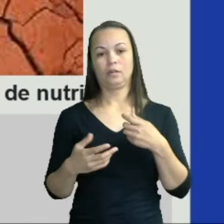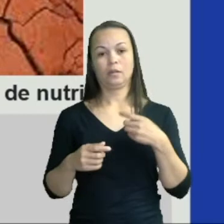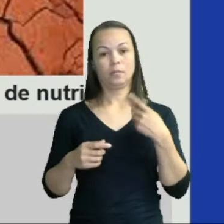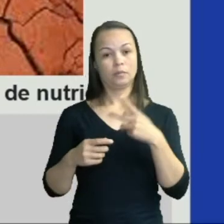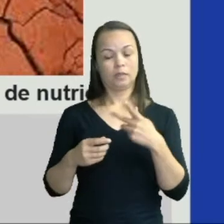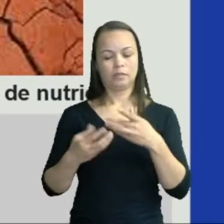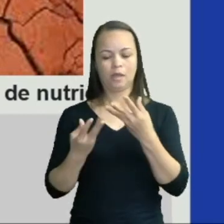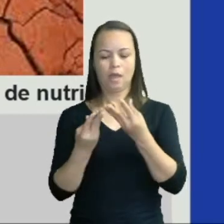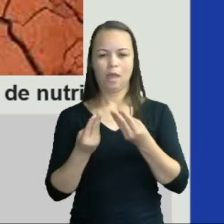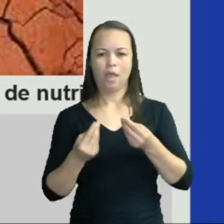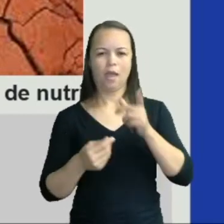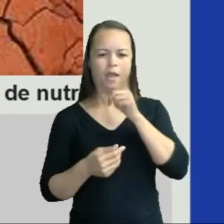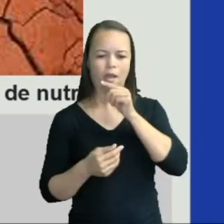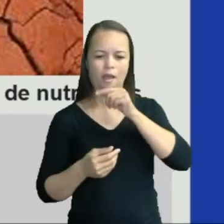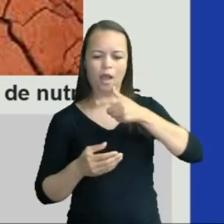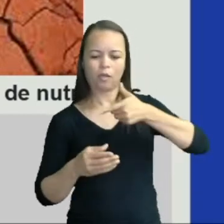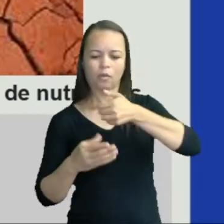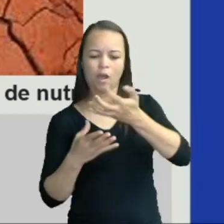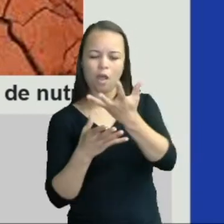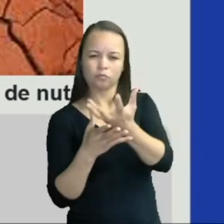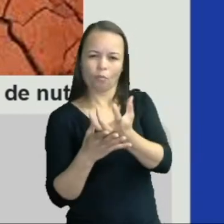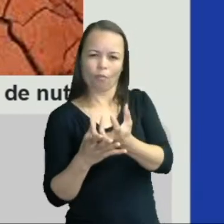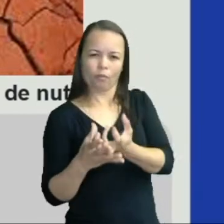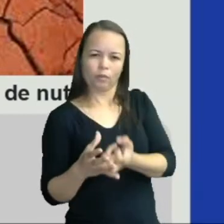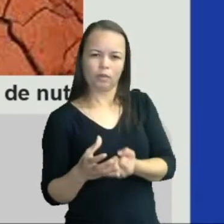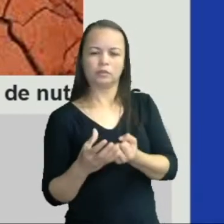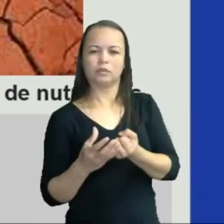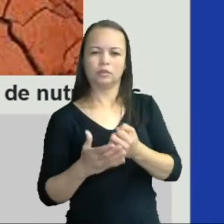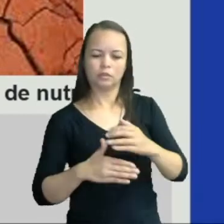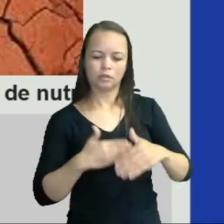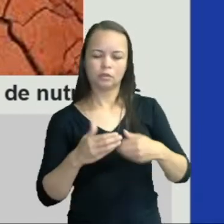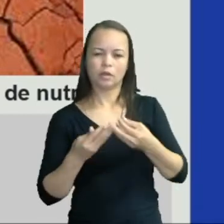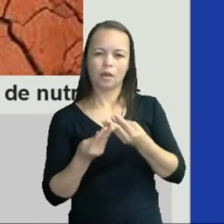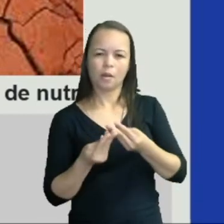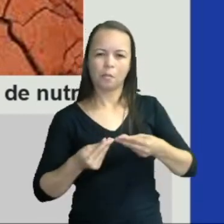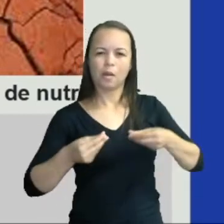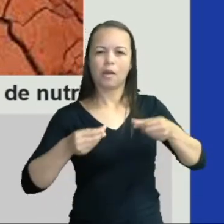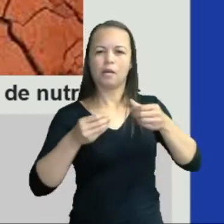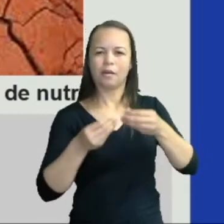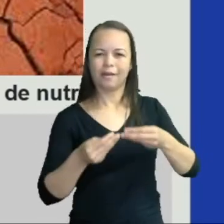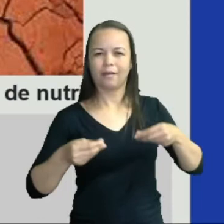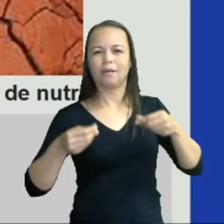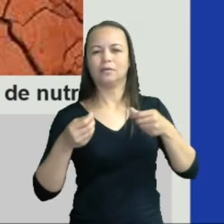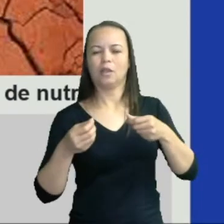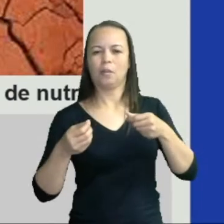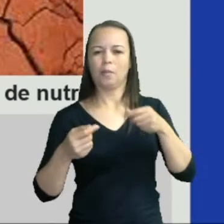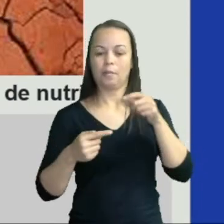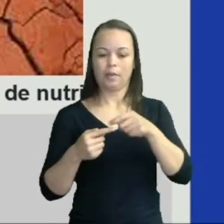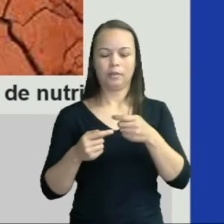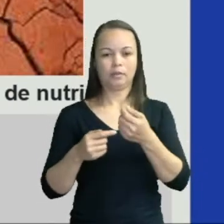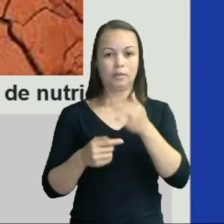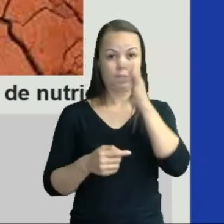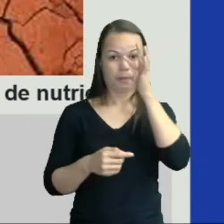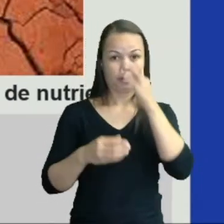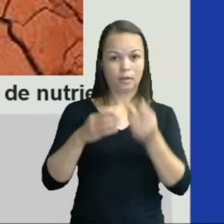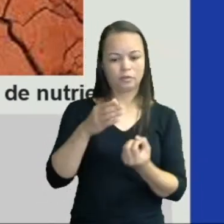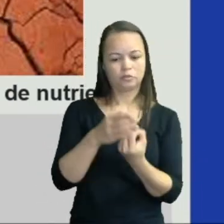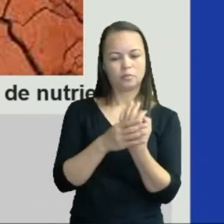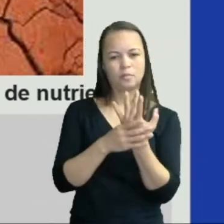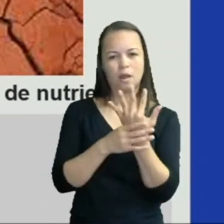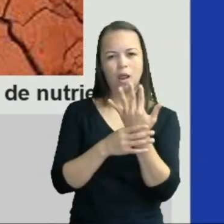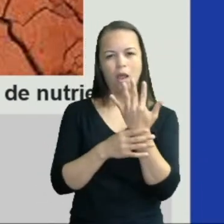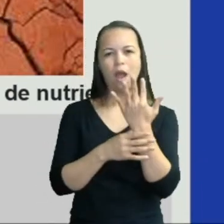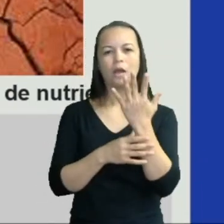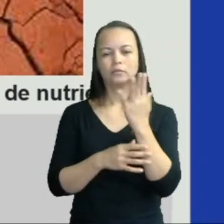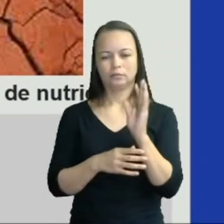após ser molhado, ele absorve a água, tornando-se mais arejado. Isso permite que a planta absorva melhor